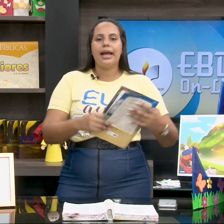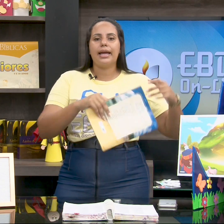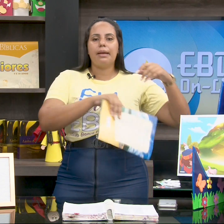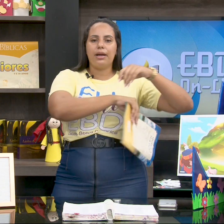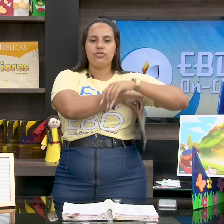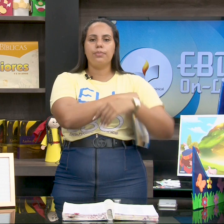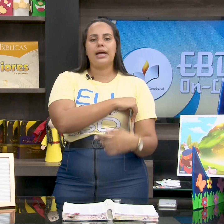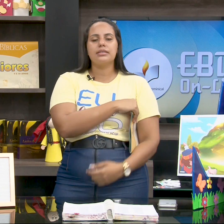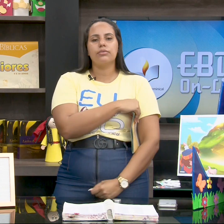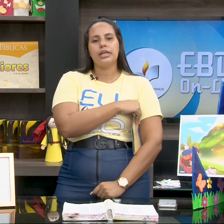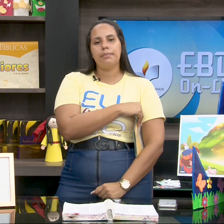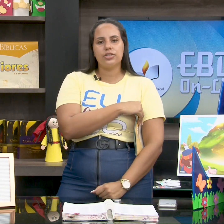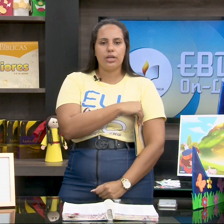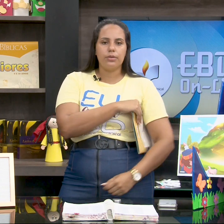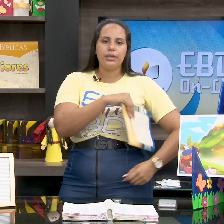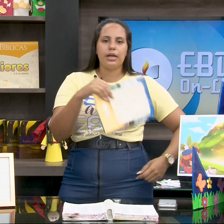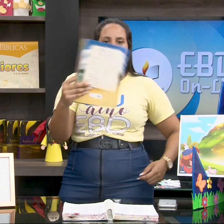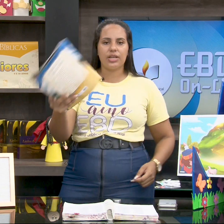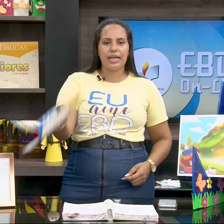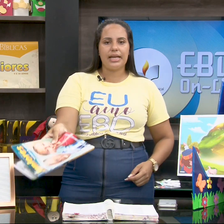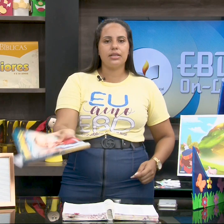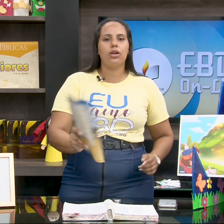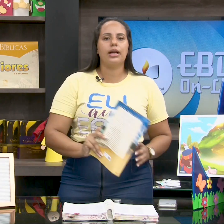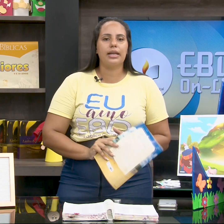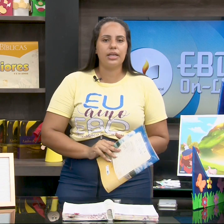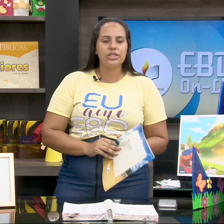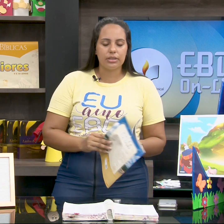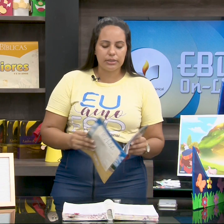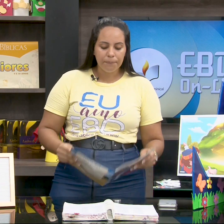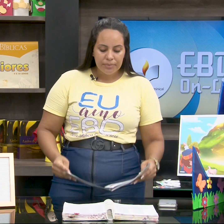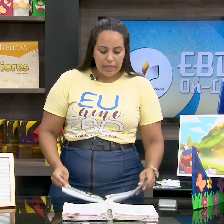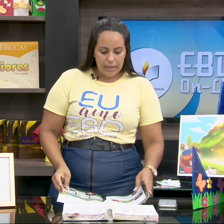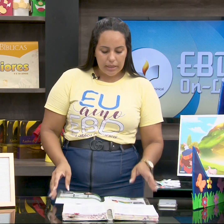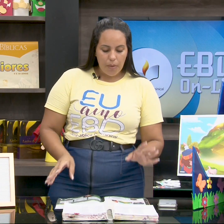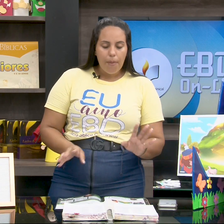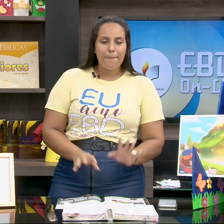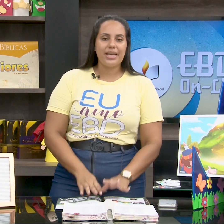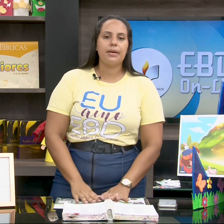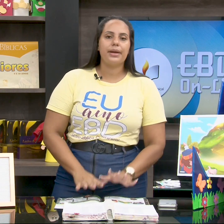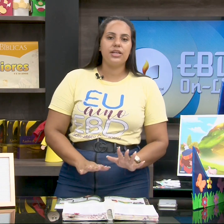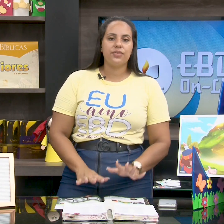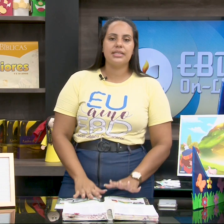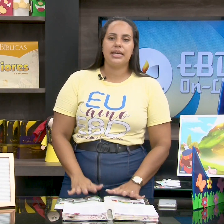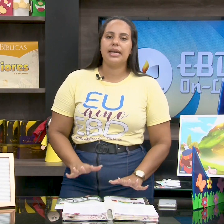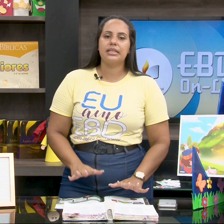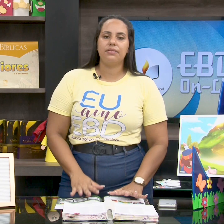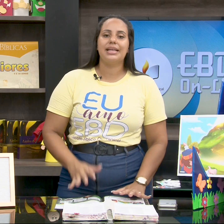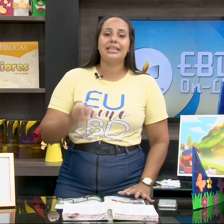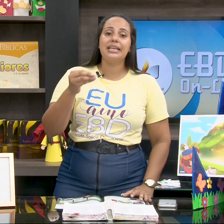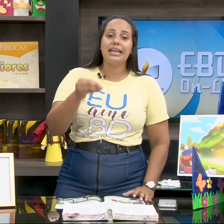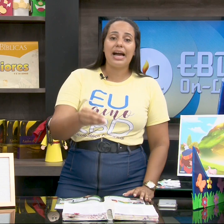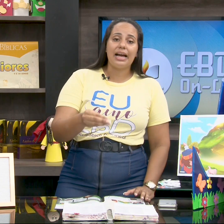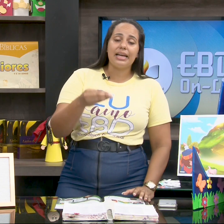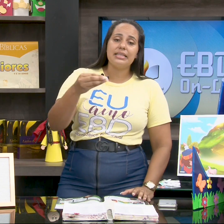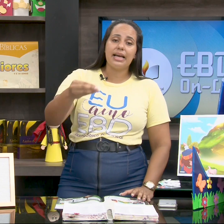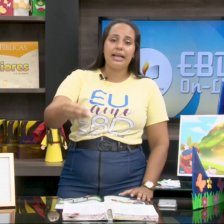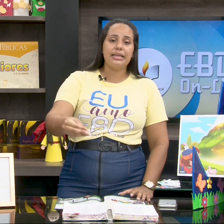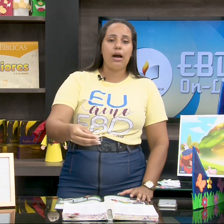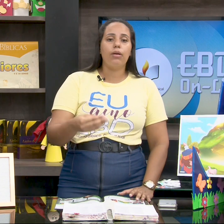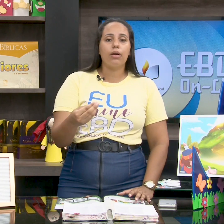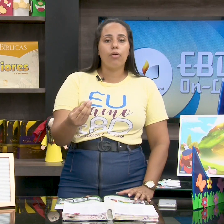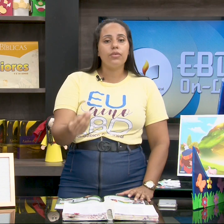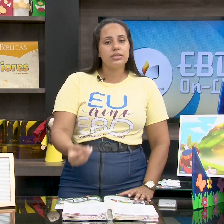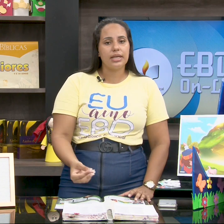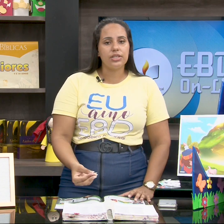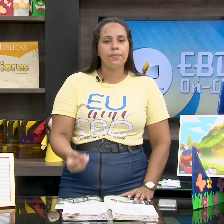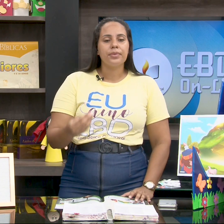para carregar embaixo do braço e ir para a escola dominical e chegar em casa e colocar na estante. Então, peça para eles fazerem a atividade lá, em sala de